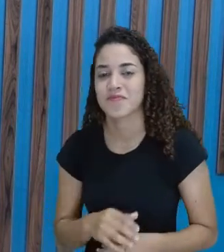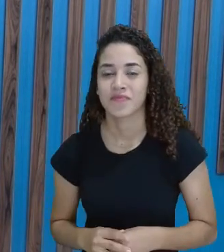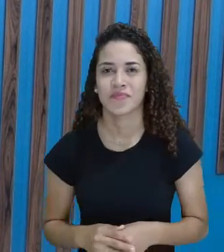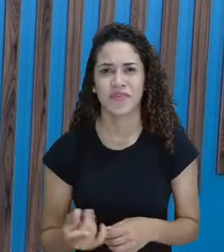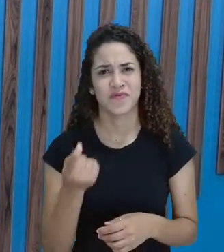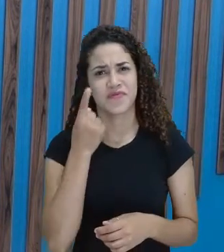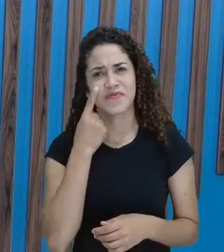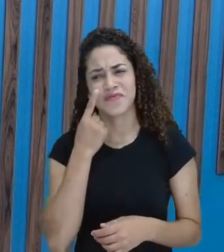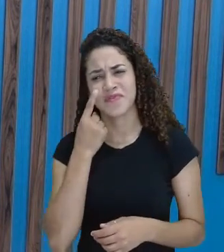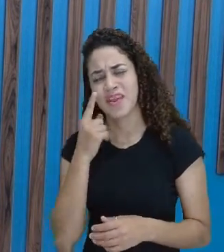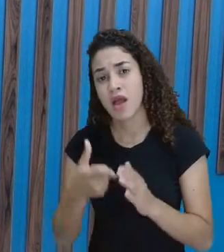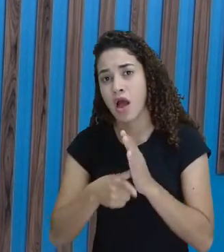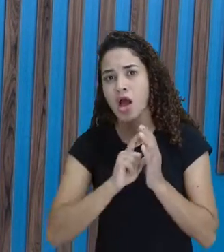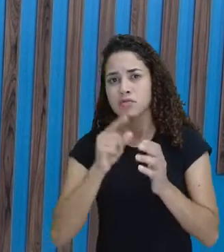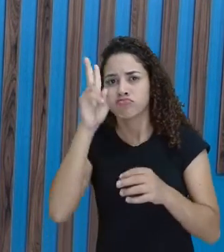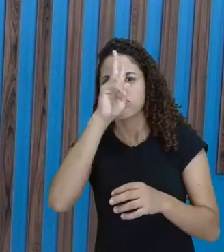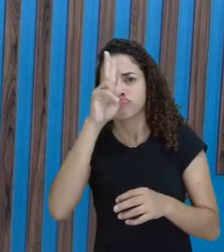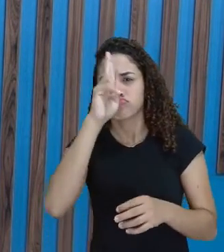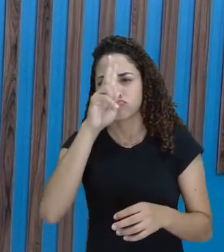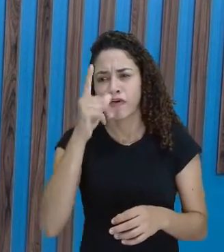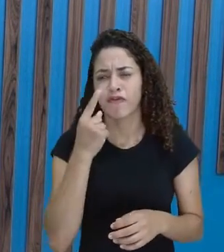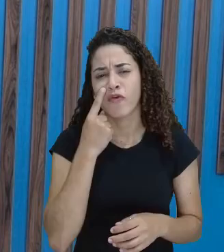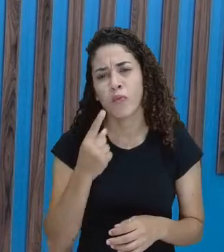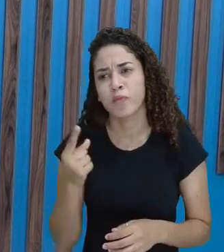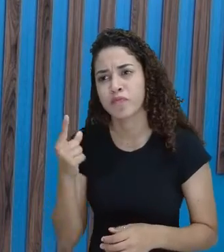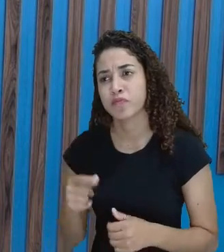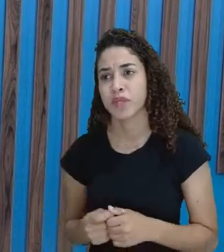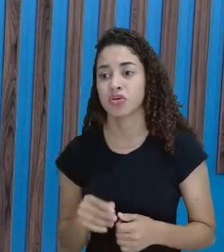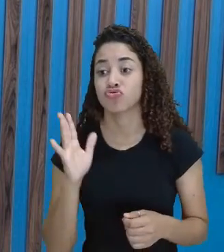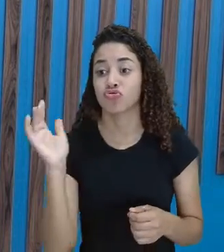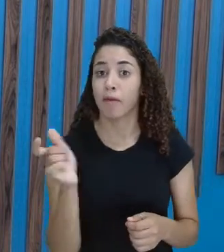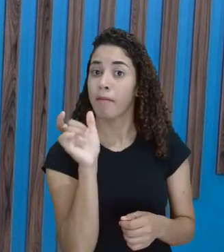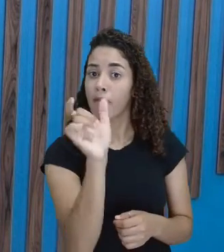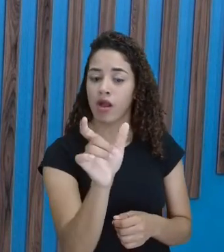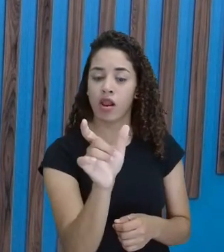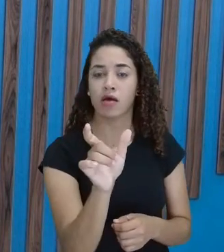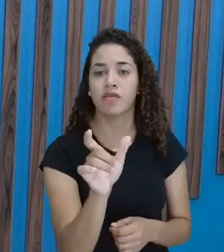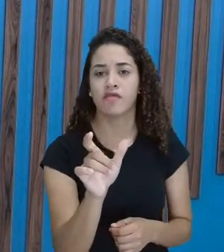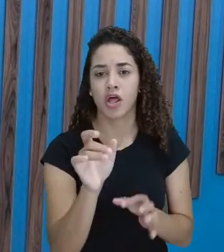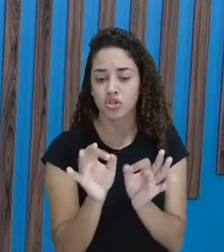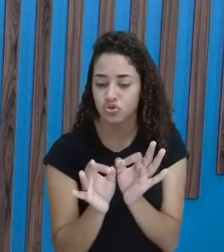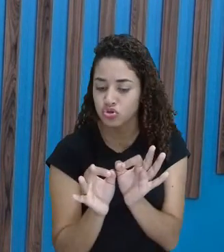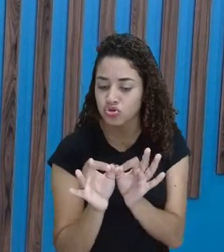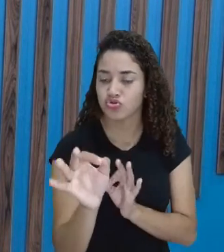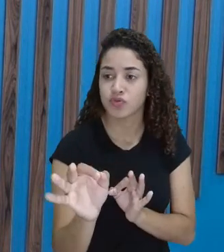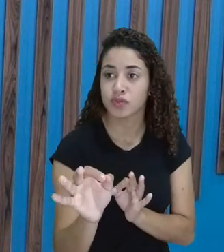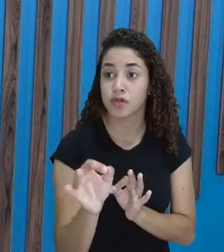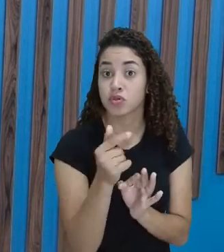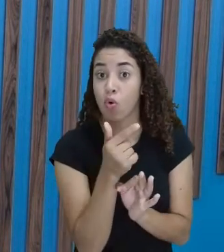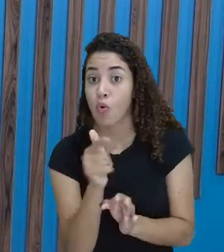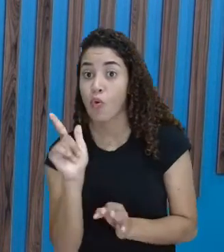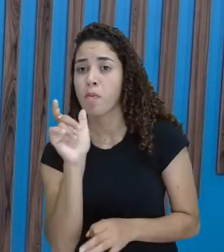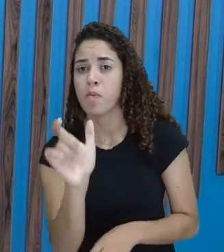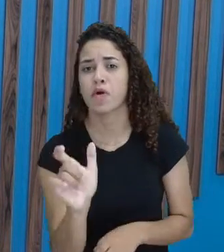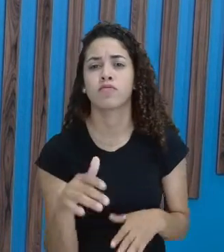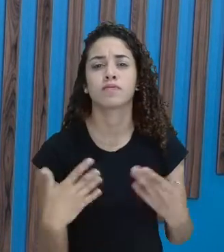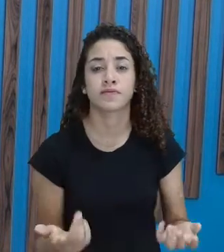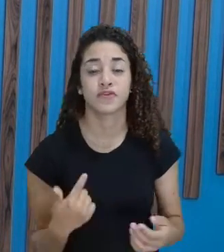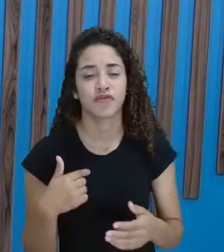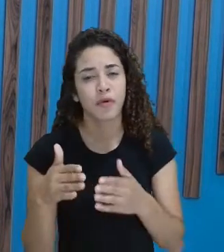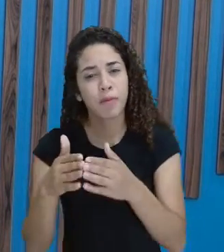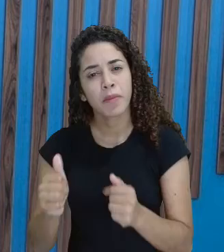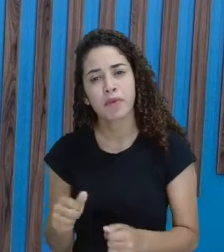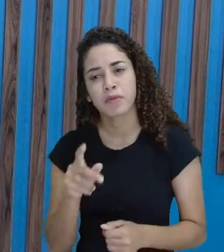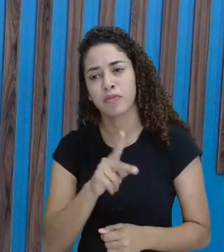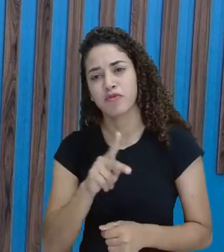Papa Nome, outros nomes. A gente já pegou, manter o distanciamento. Eu vou pedir à professora Kátia para vir pertinho de mim, né? Para a